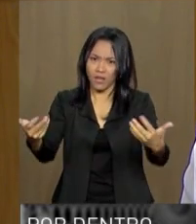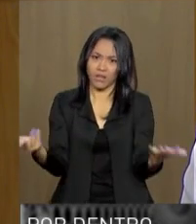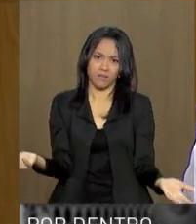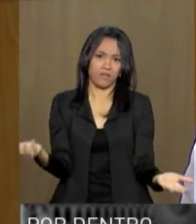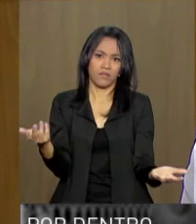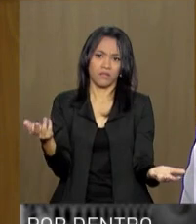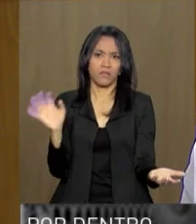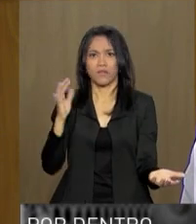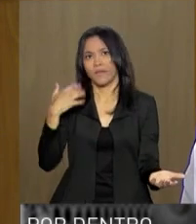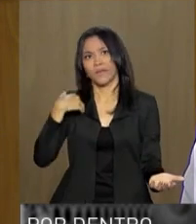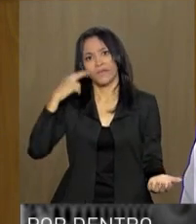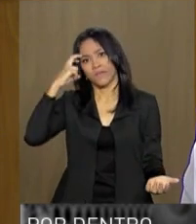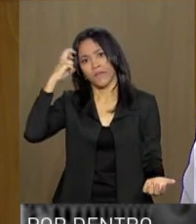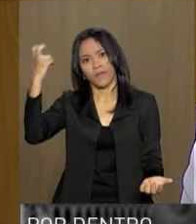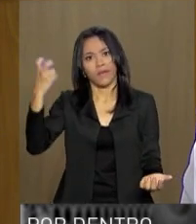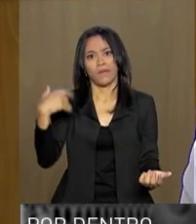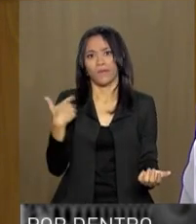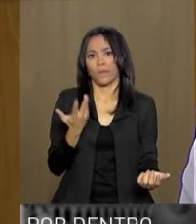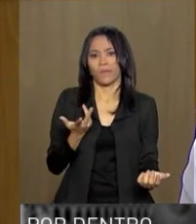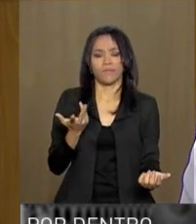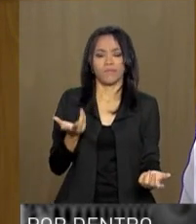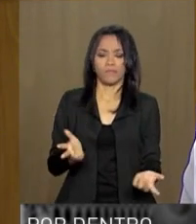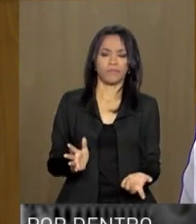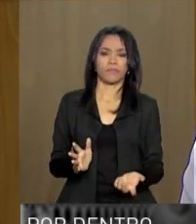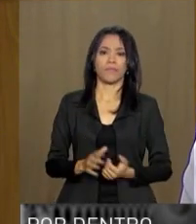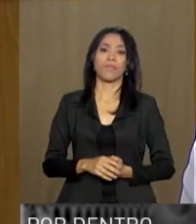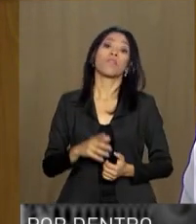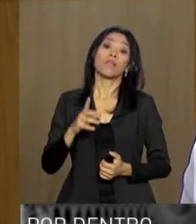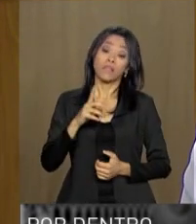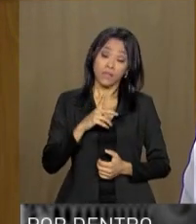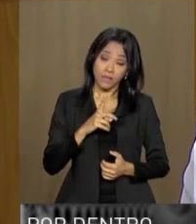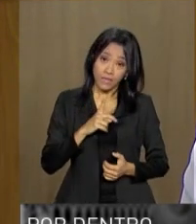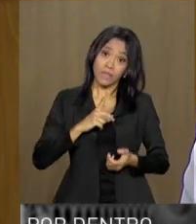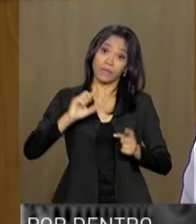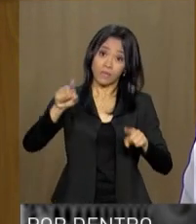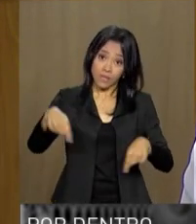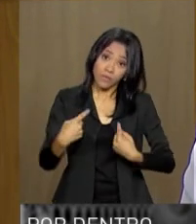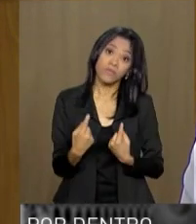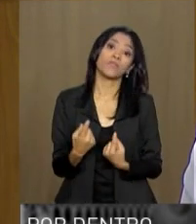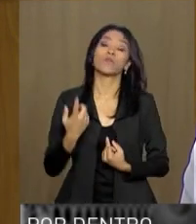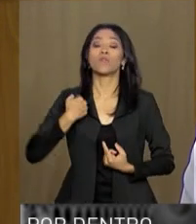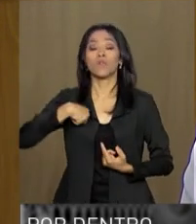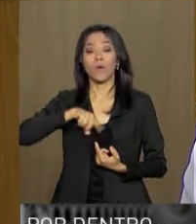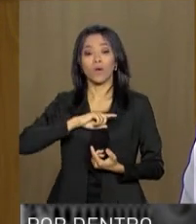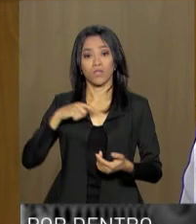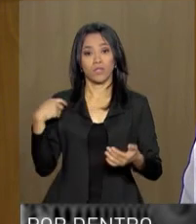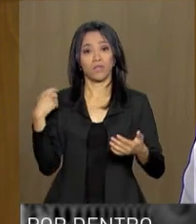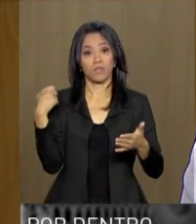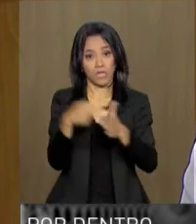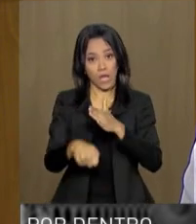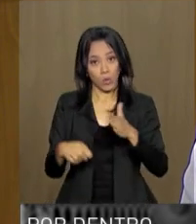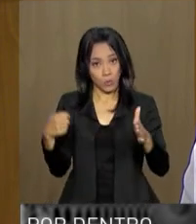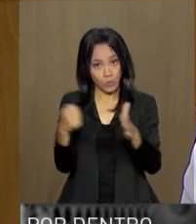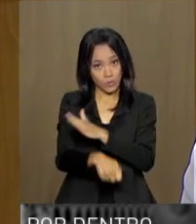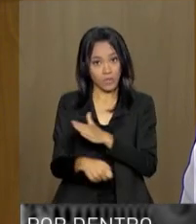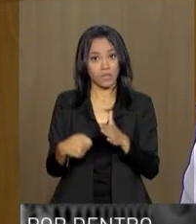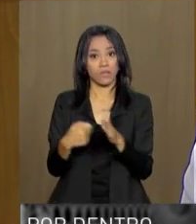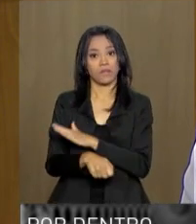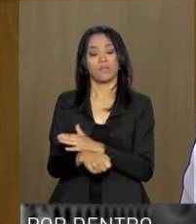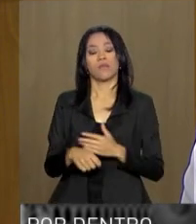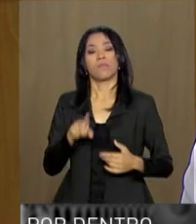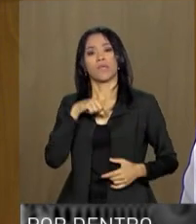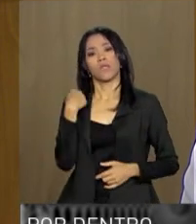inteligência por intelectual por capacidade é um desafio mas nós estamos é nessa luta junto para que nós possamos